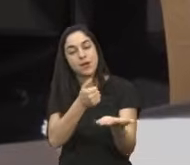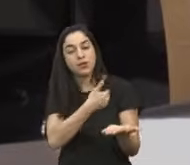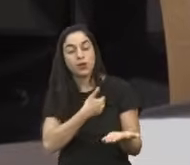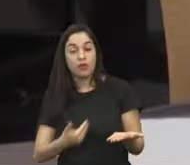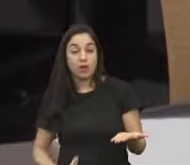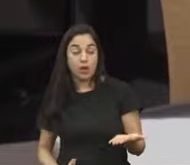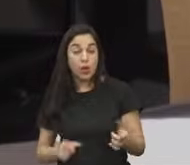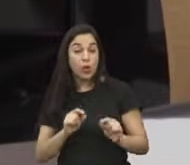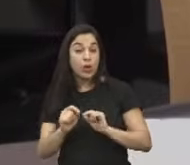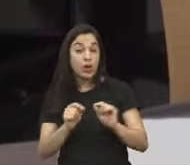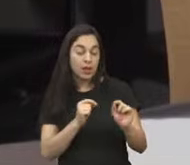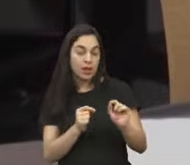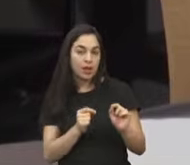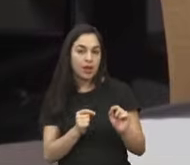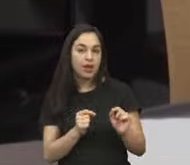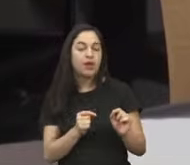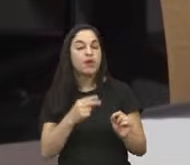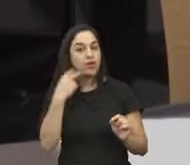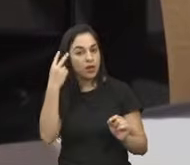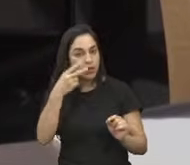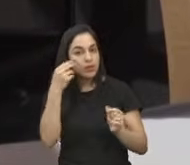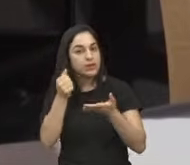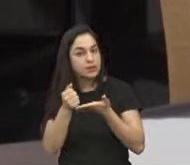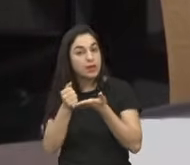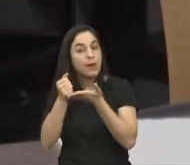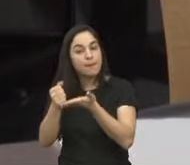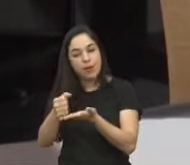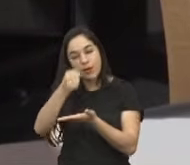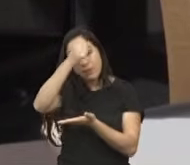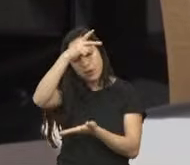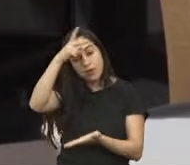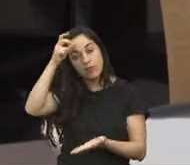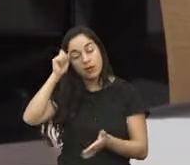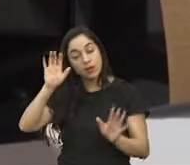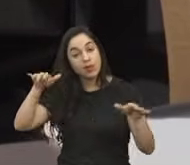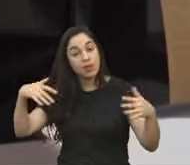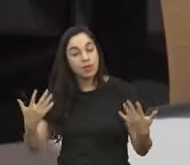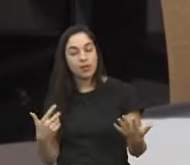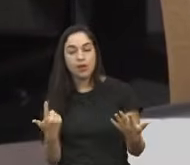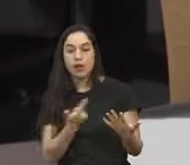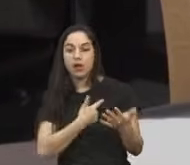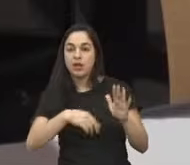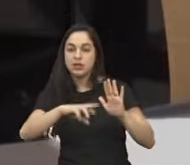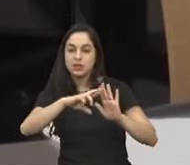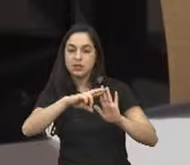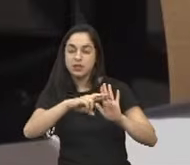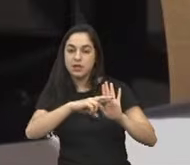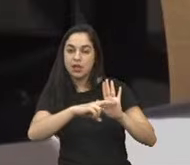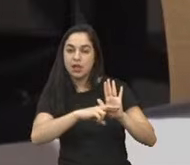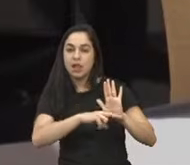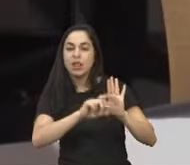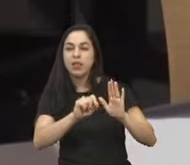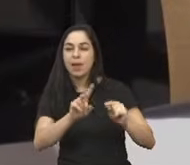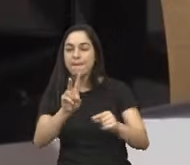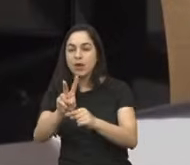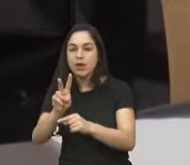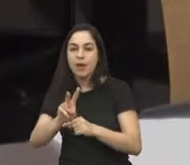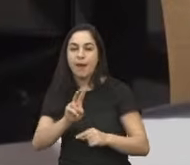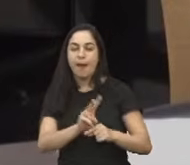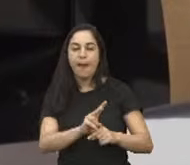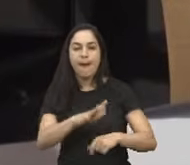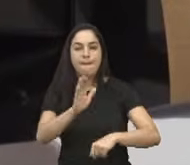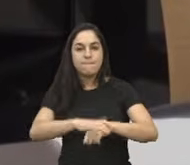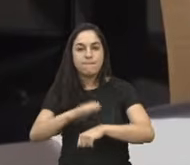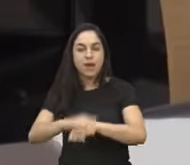que apoiem o prefeito. Isso fez com que o nosso regimento interno tivesse um caráter muito protetivo às maiorias